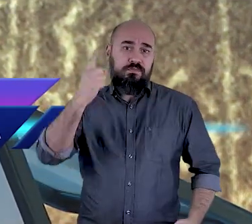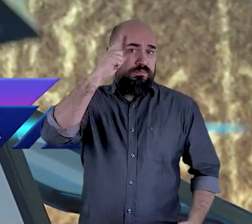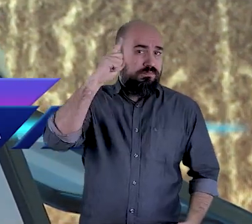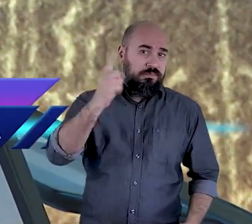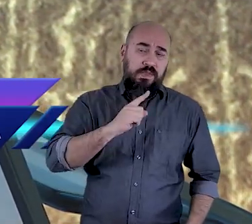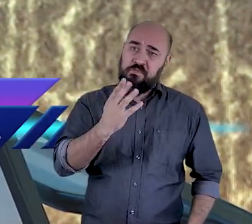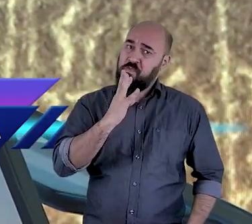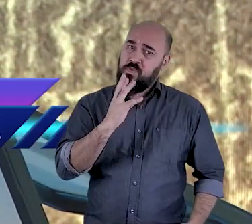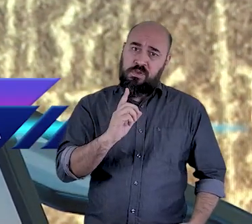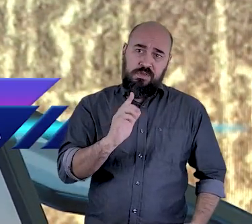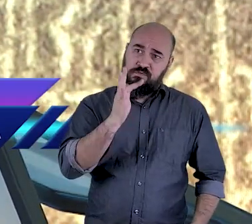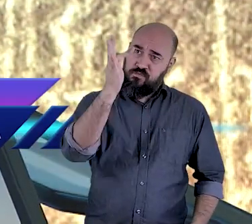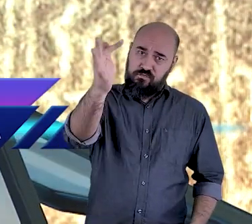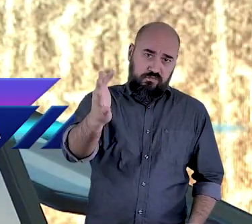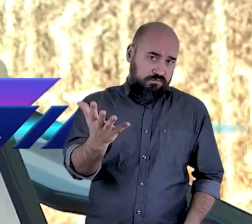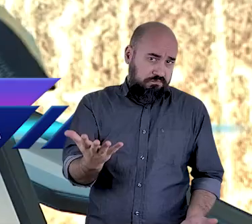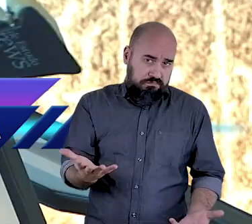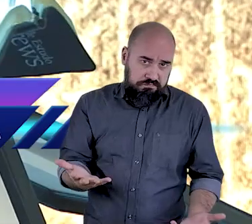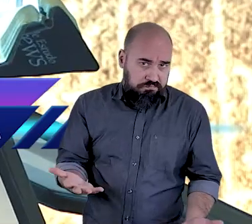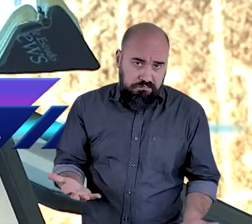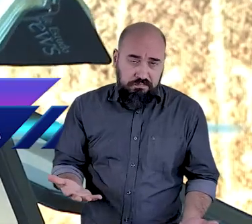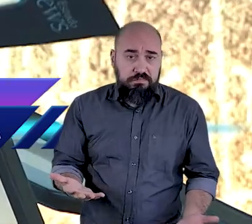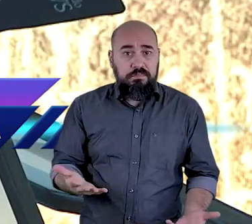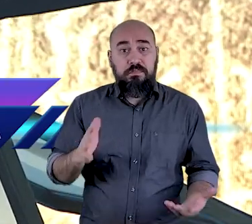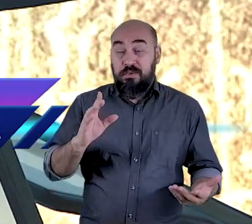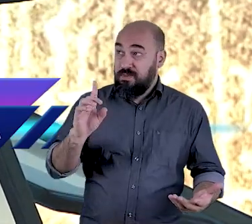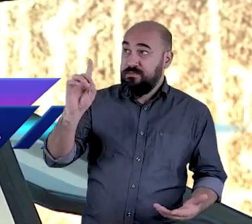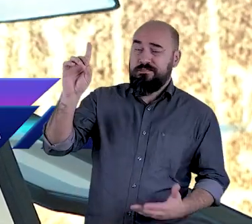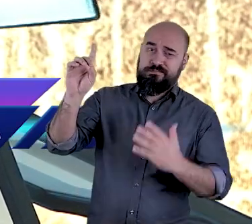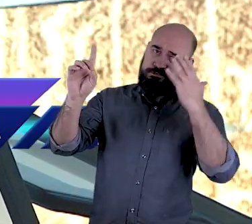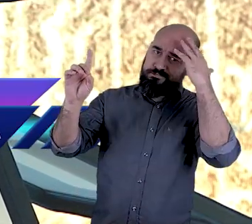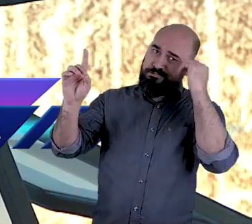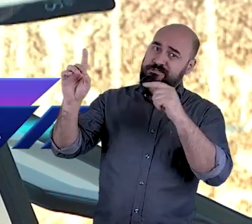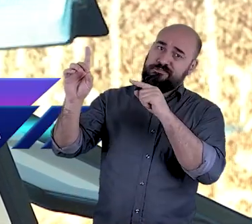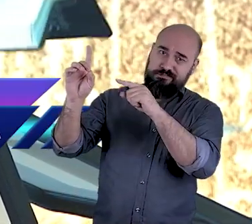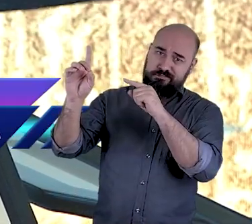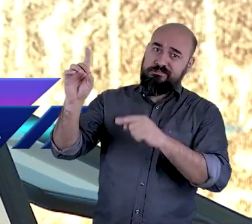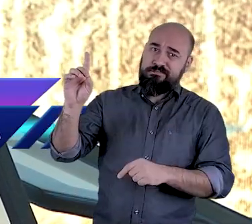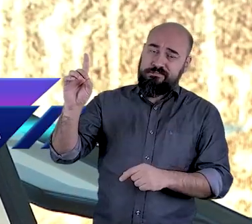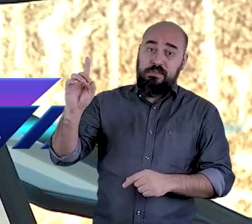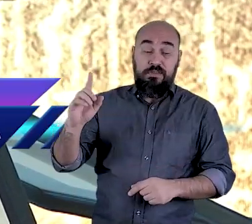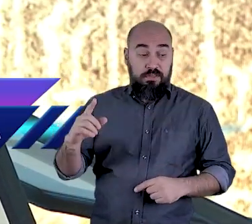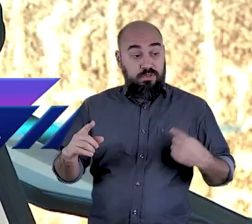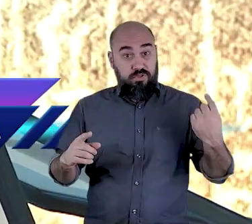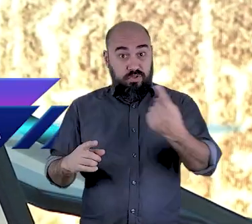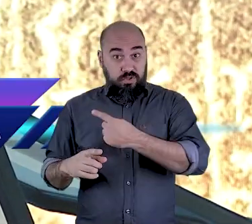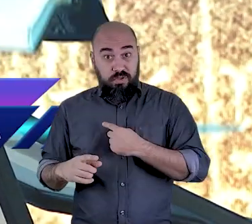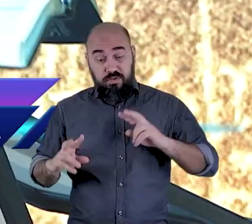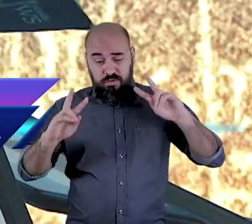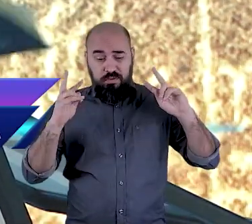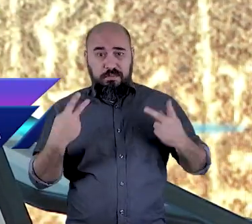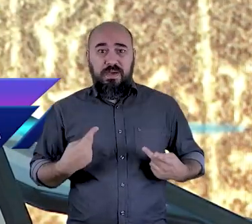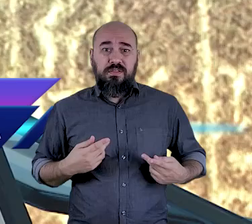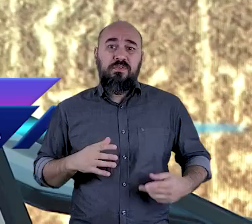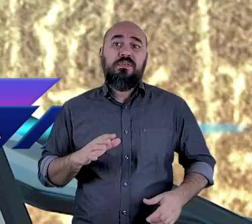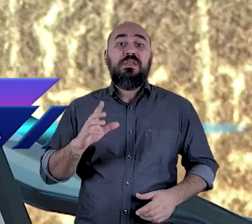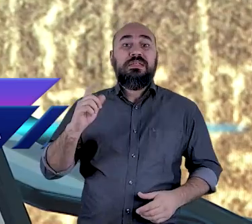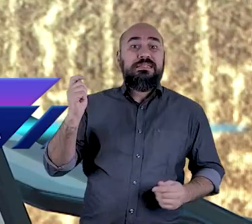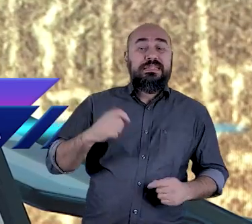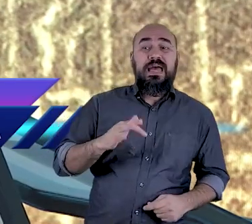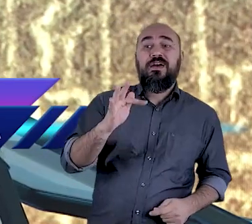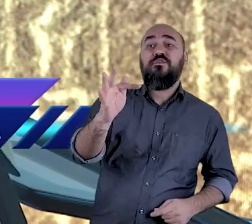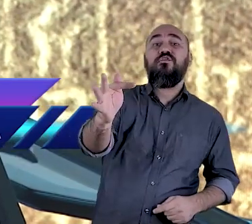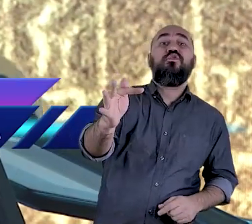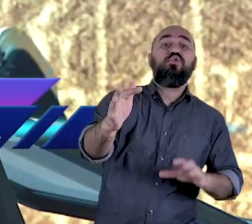e conhece os seres humanos não possuem poderes autoridades sabedoria para alterar o futuro